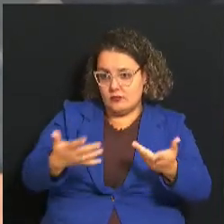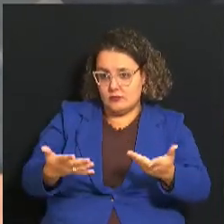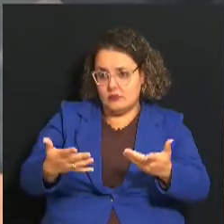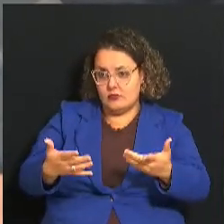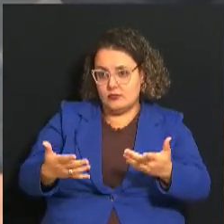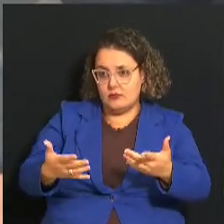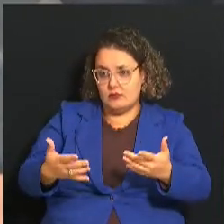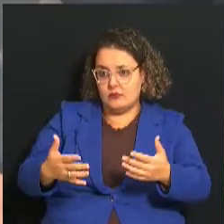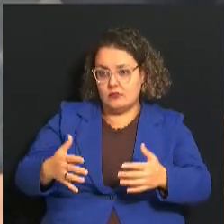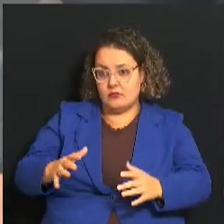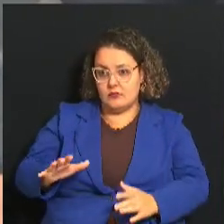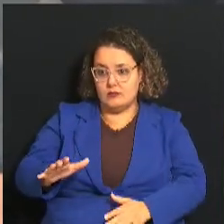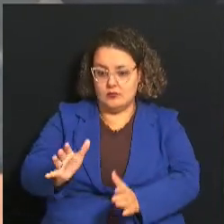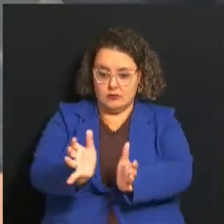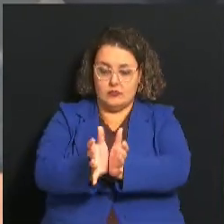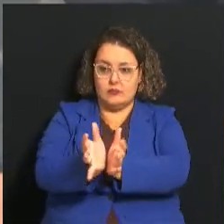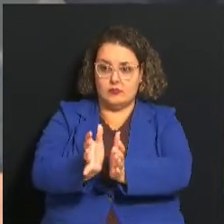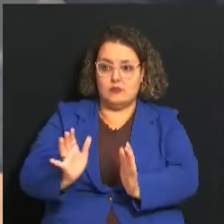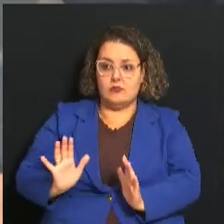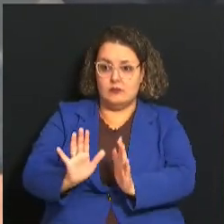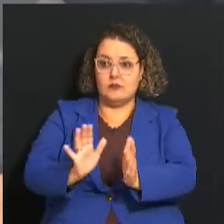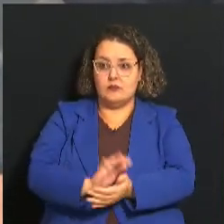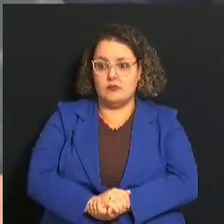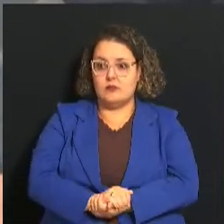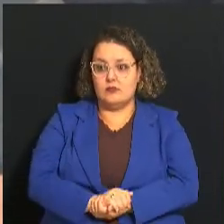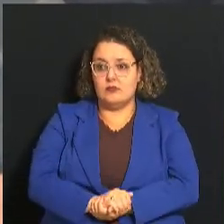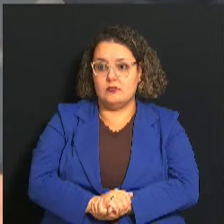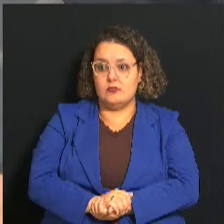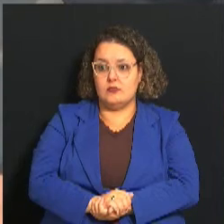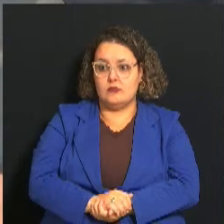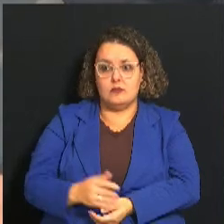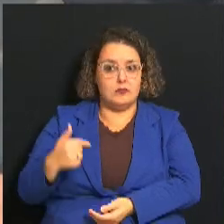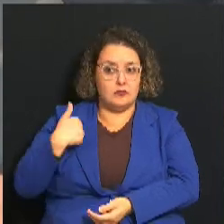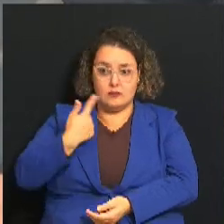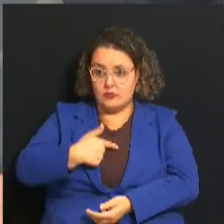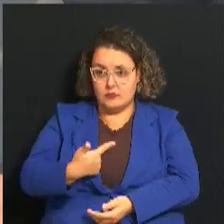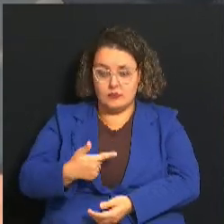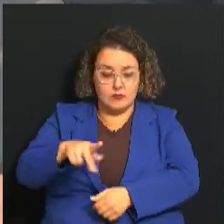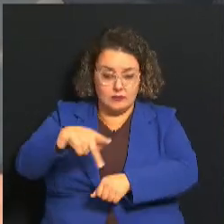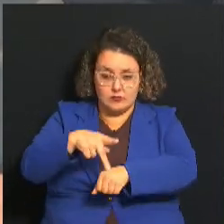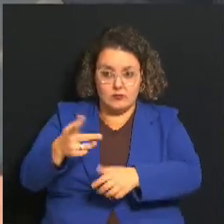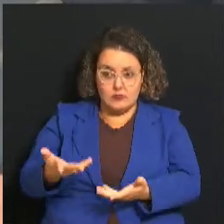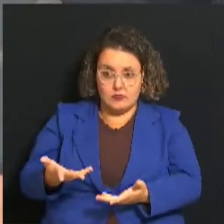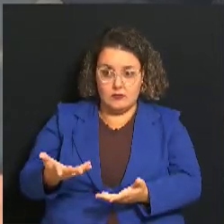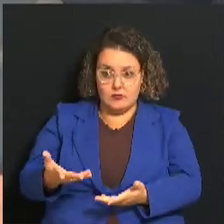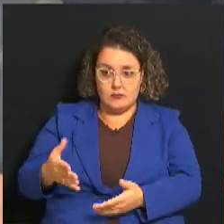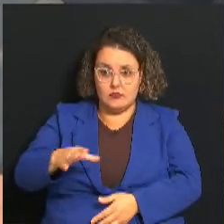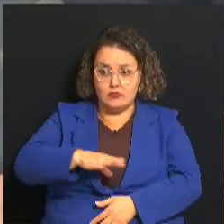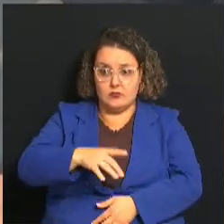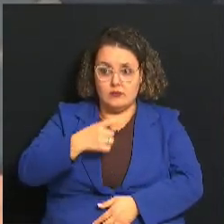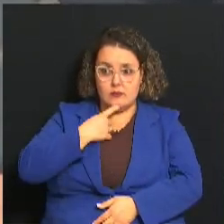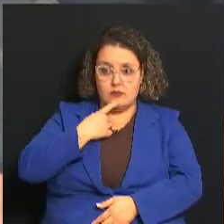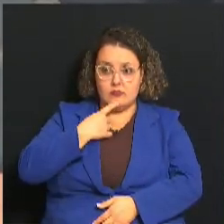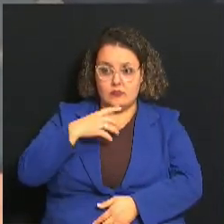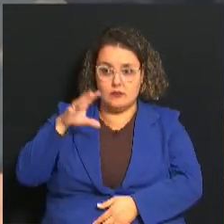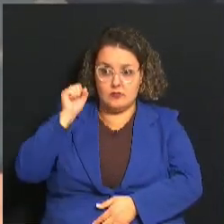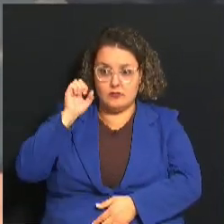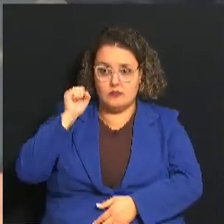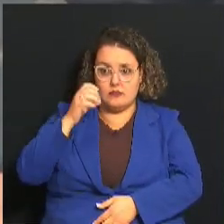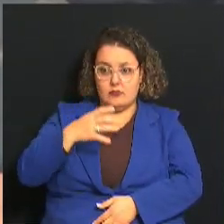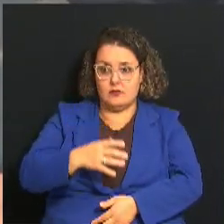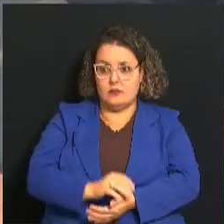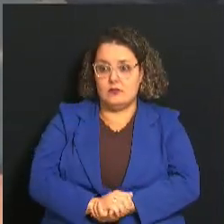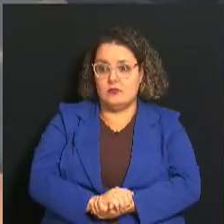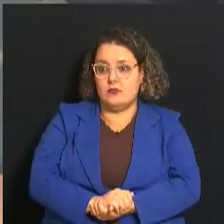Frente Parlamentar, e esse é um tema caro para nós e para o país, e aqui não consta. Campinas, você está me ouvindo bem? Eu